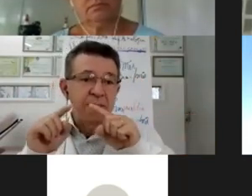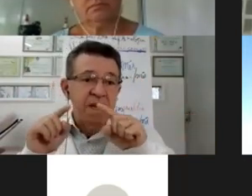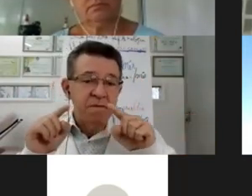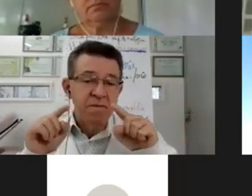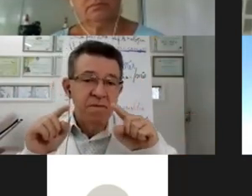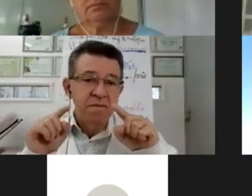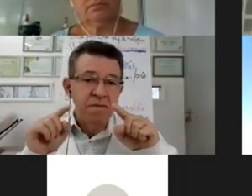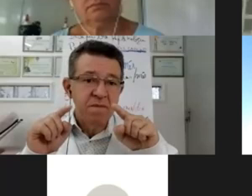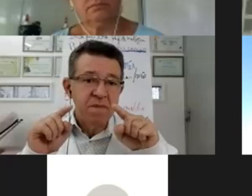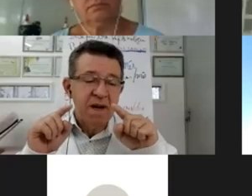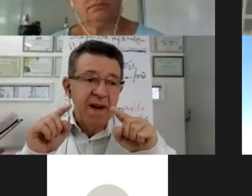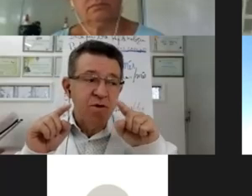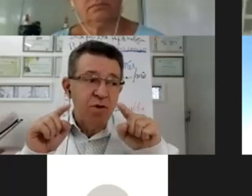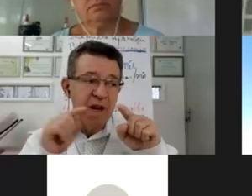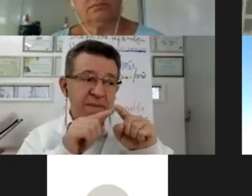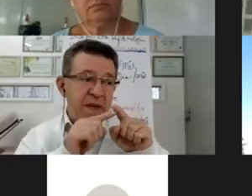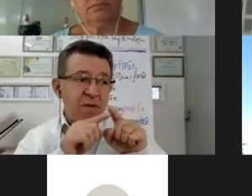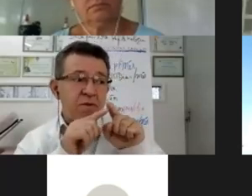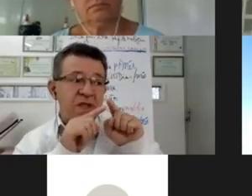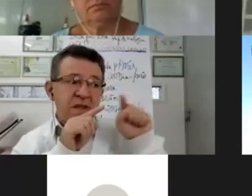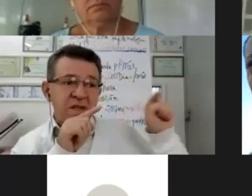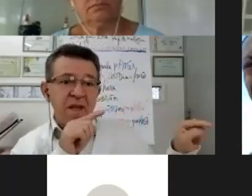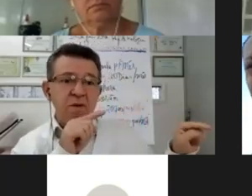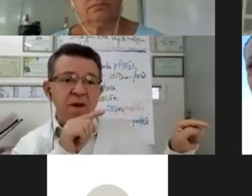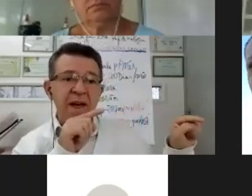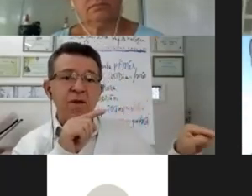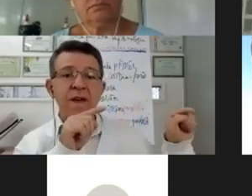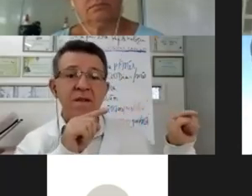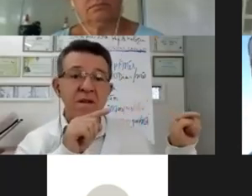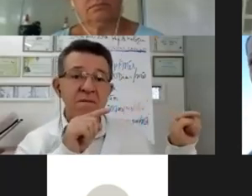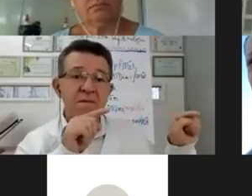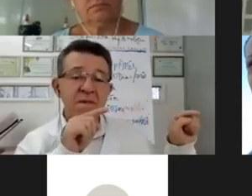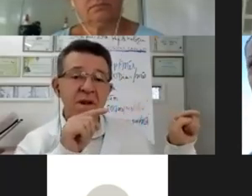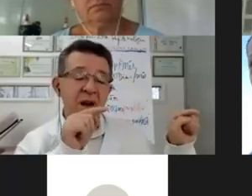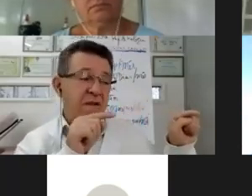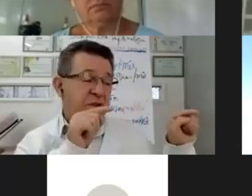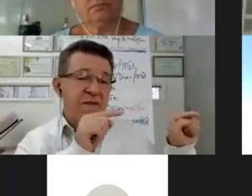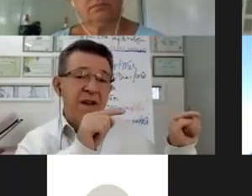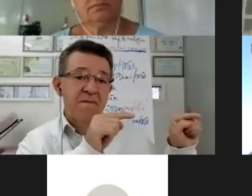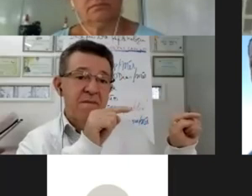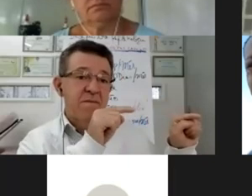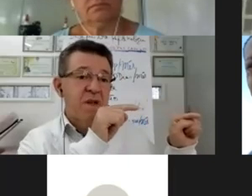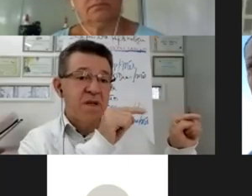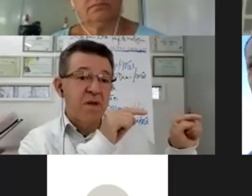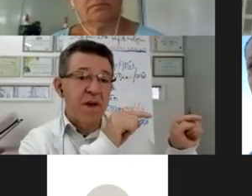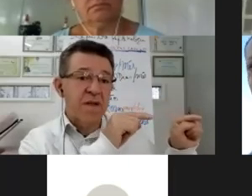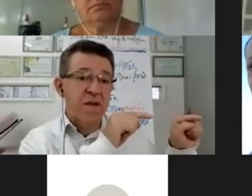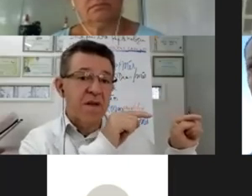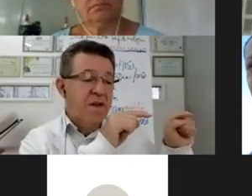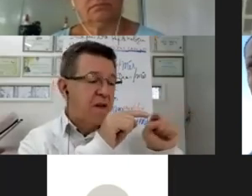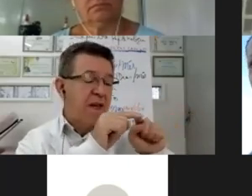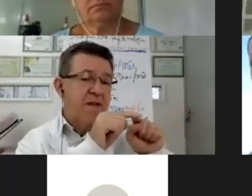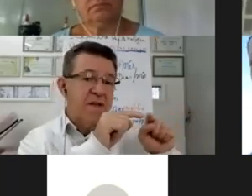existe um caminho. Aí eu estou no caminho e o destino é doença. Aí você vai. Destino é